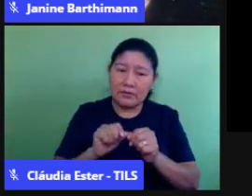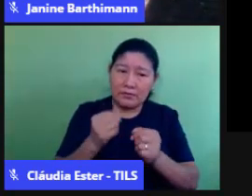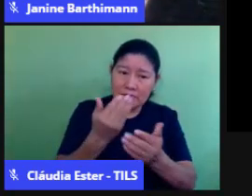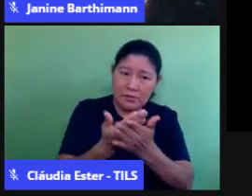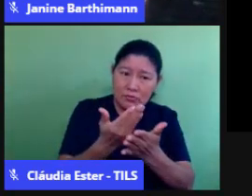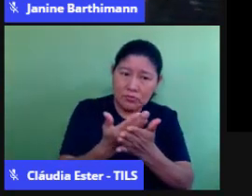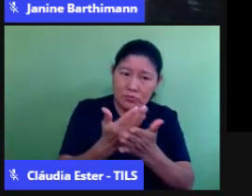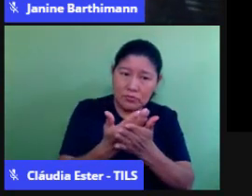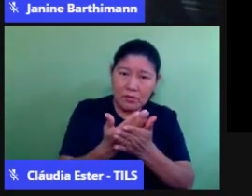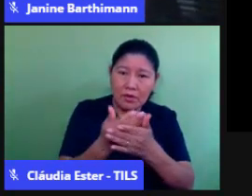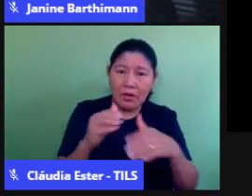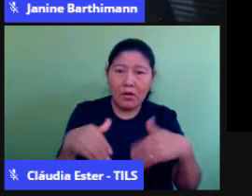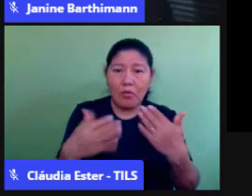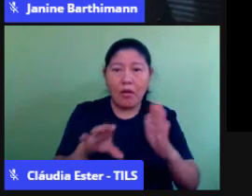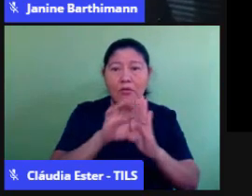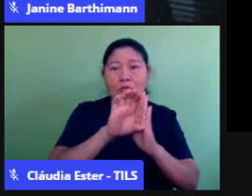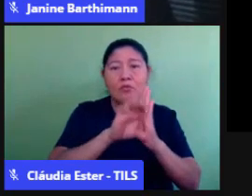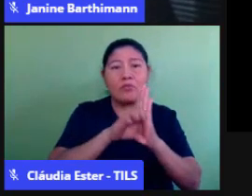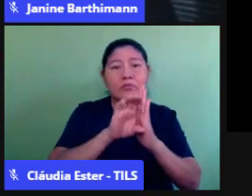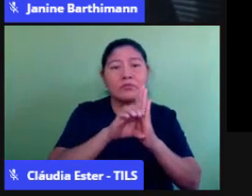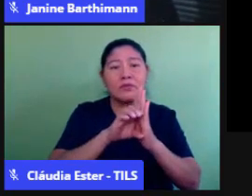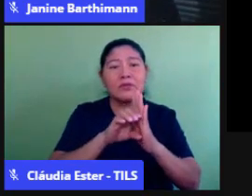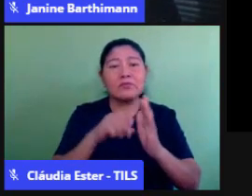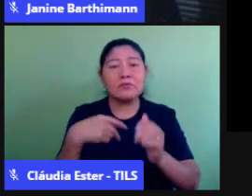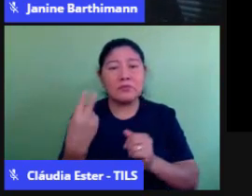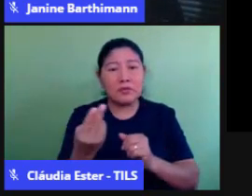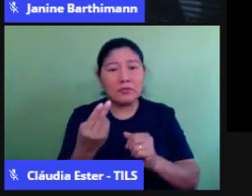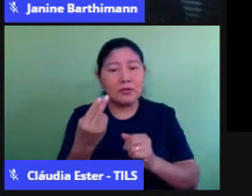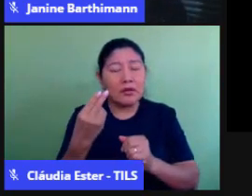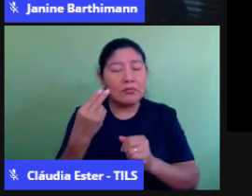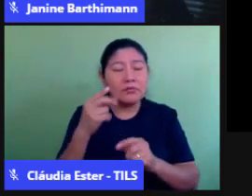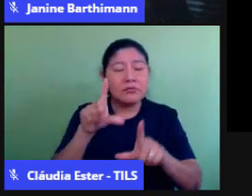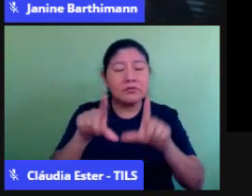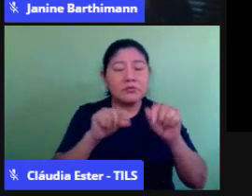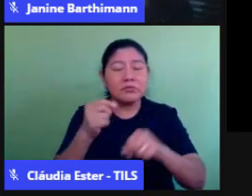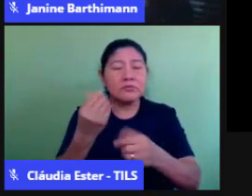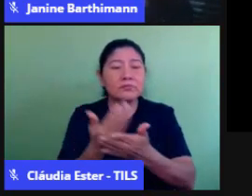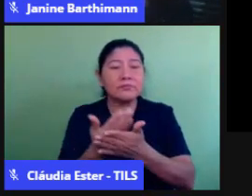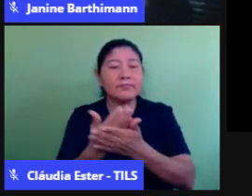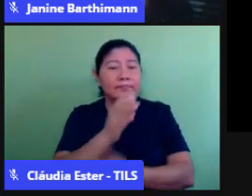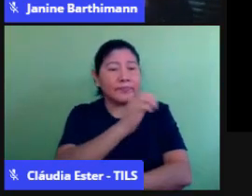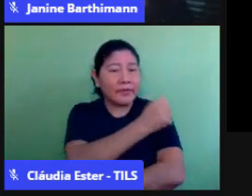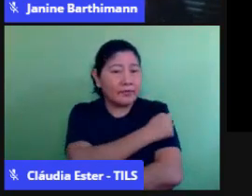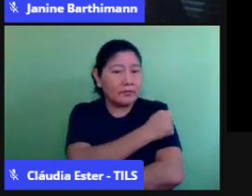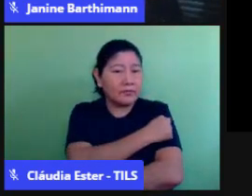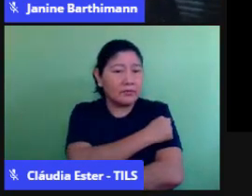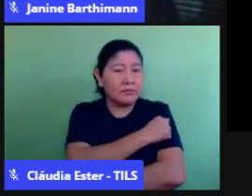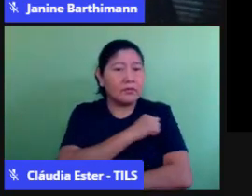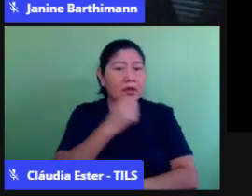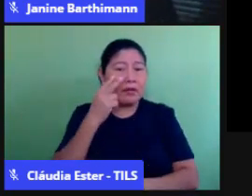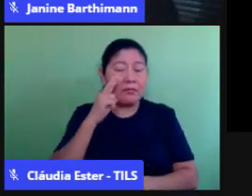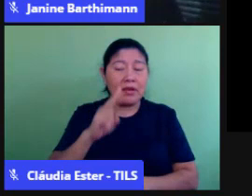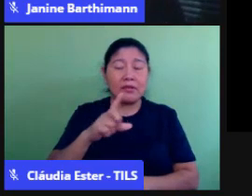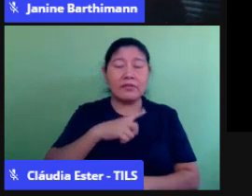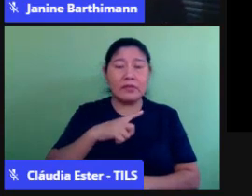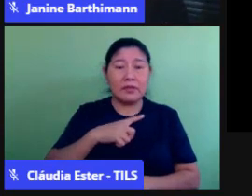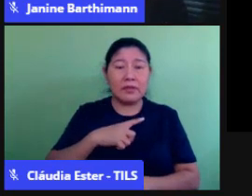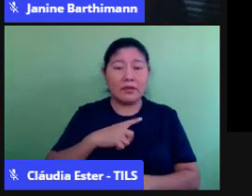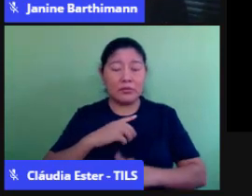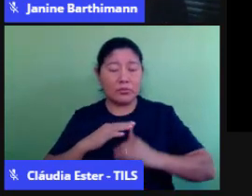Que conceitos nós vamos trabalhar com os nossos alunos, né? Para que ele construa esse conhecimento